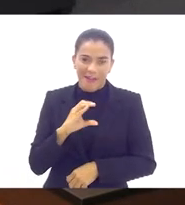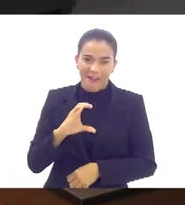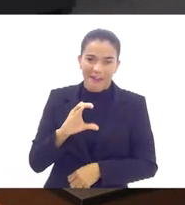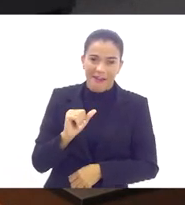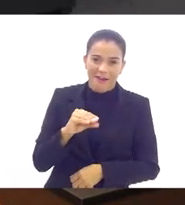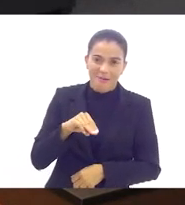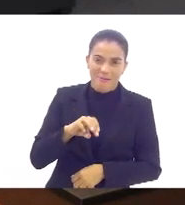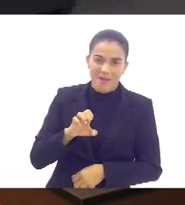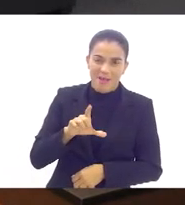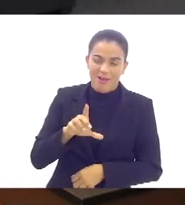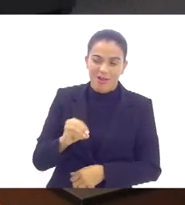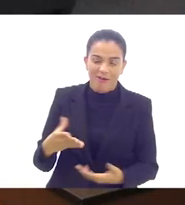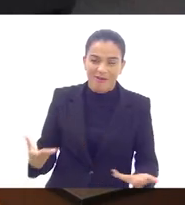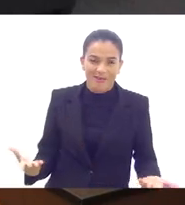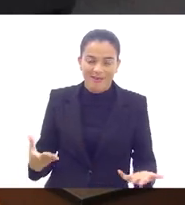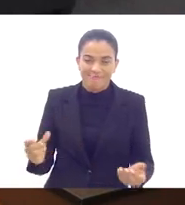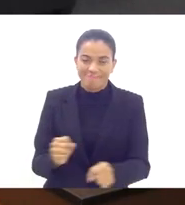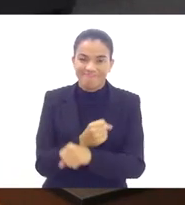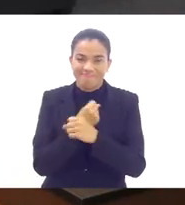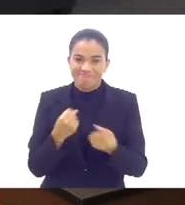Né? Às vezes não tem